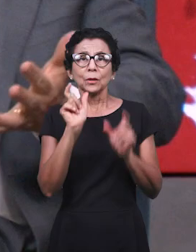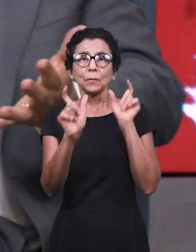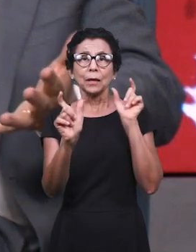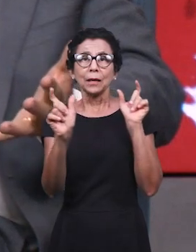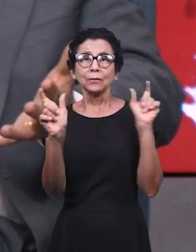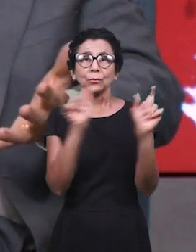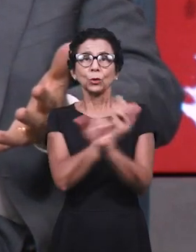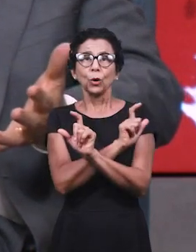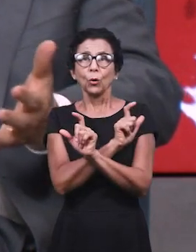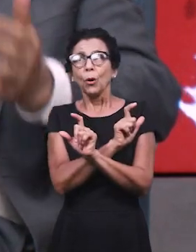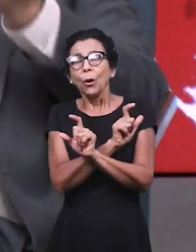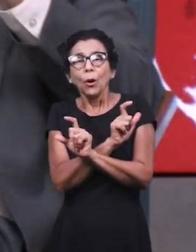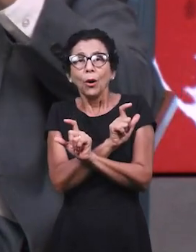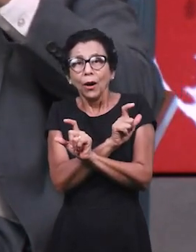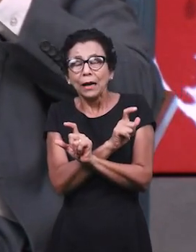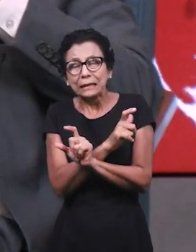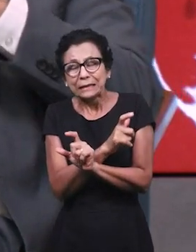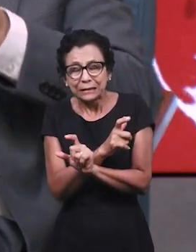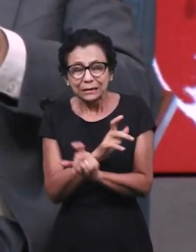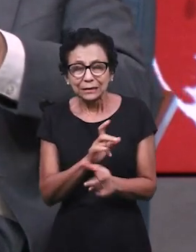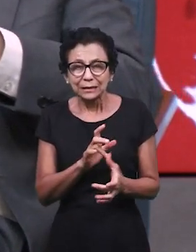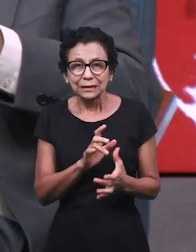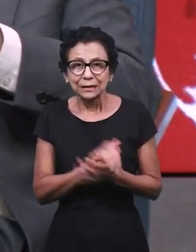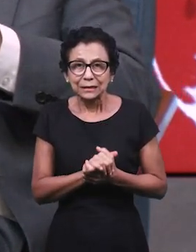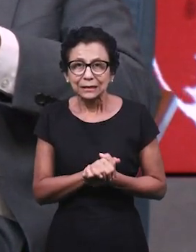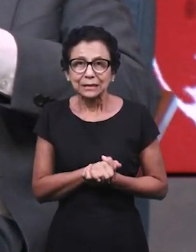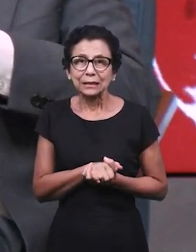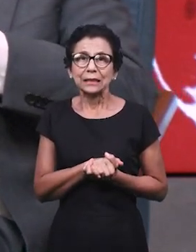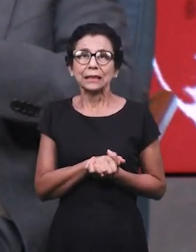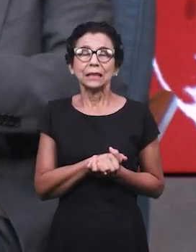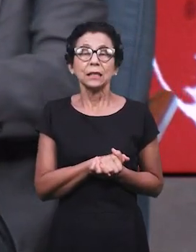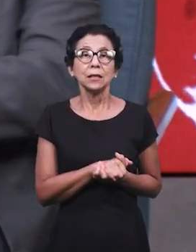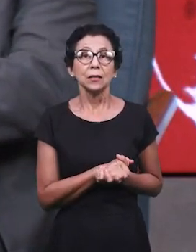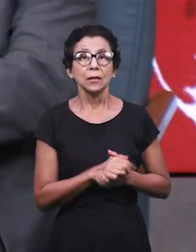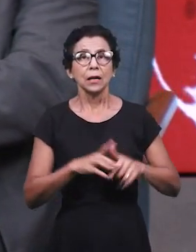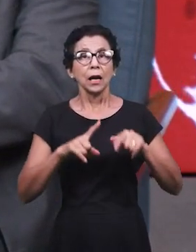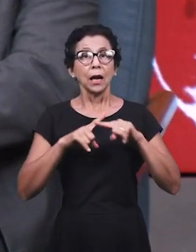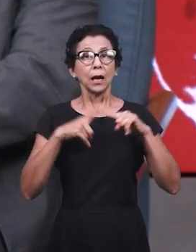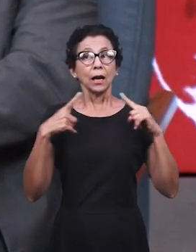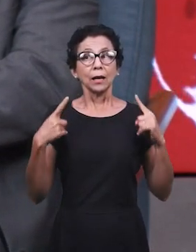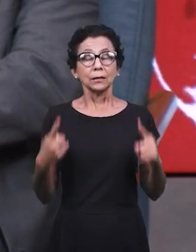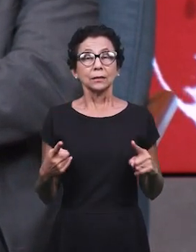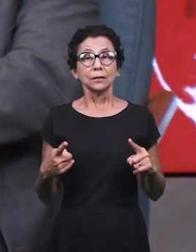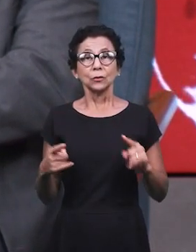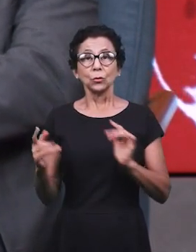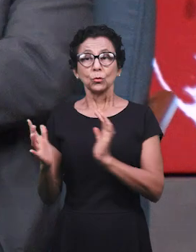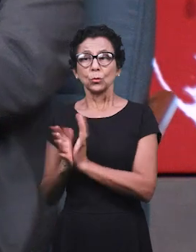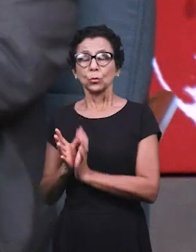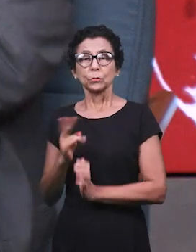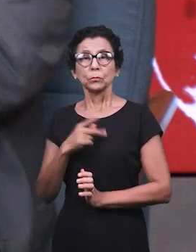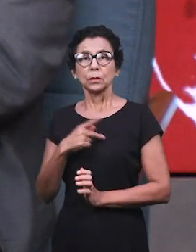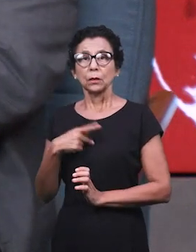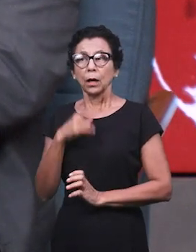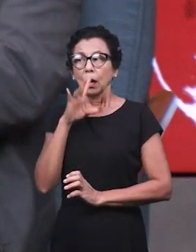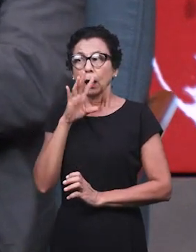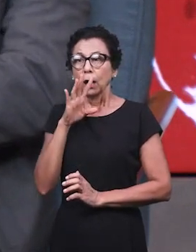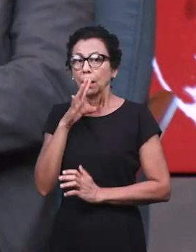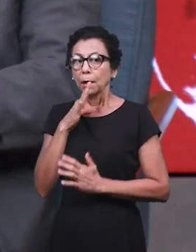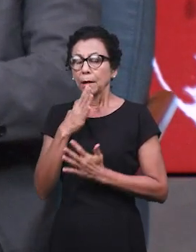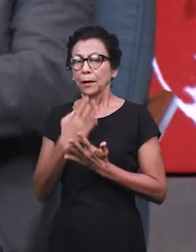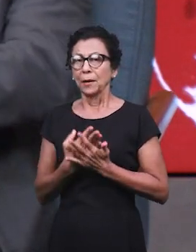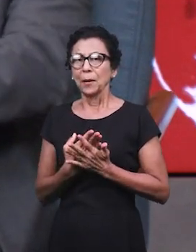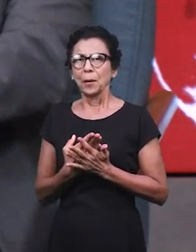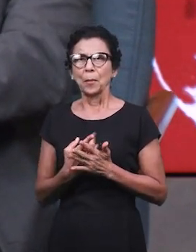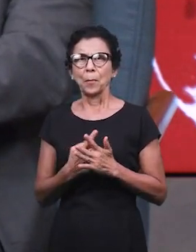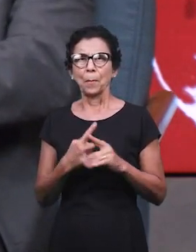Um milagre. O ministério na igreja primitiva era um milagre. Por quê? Porque